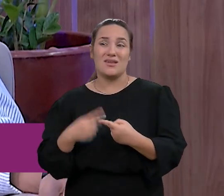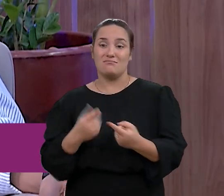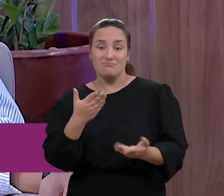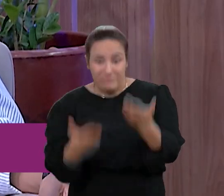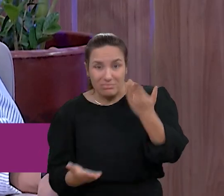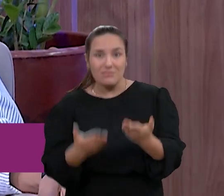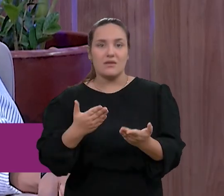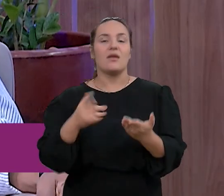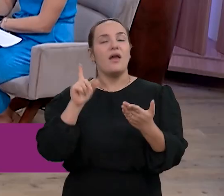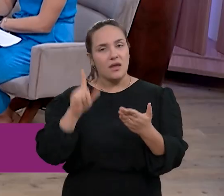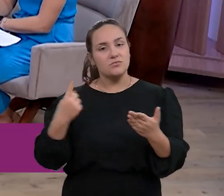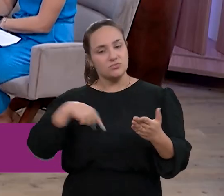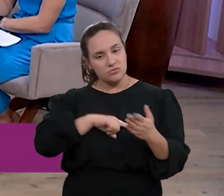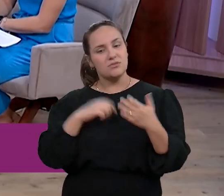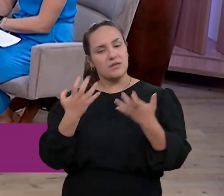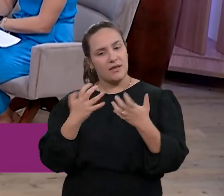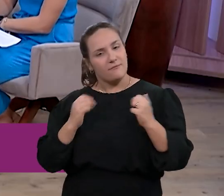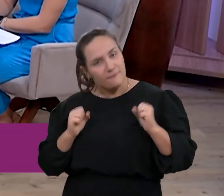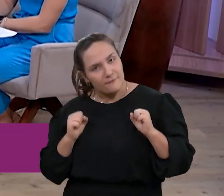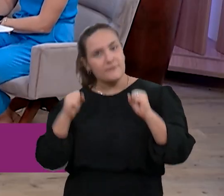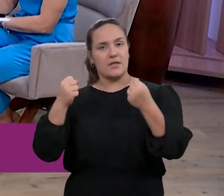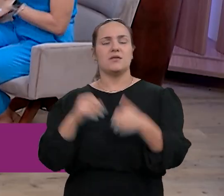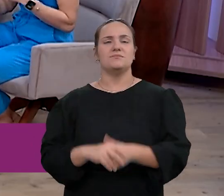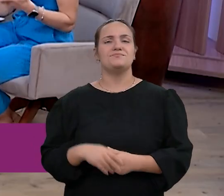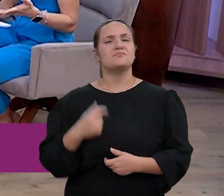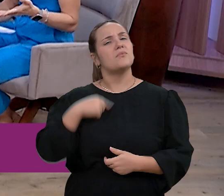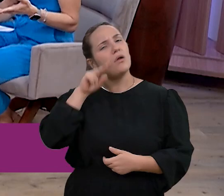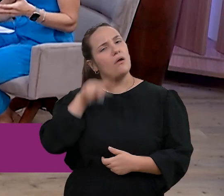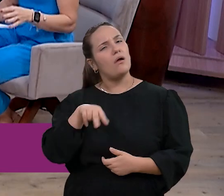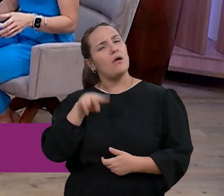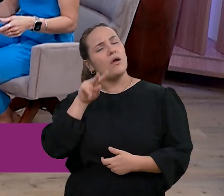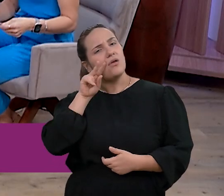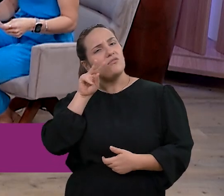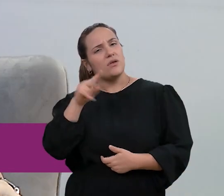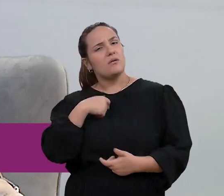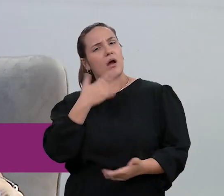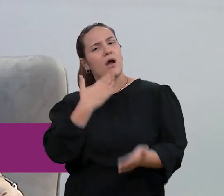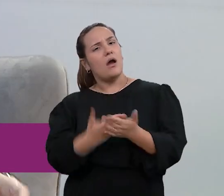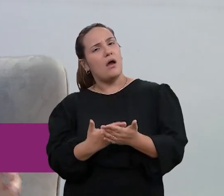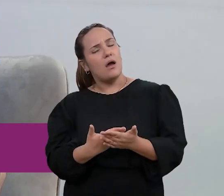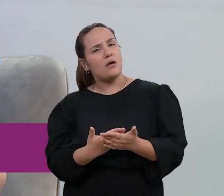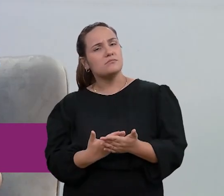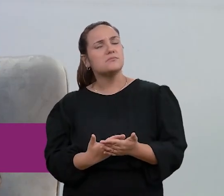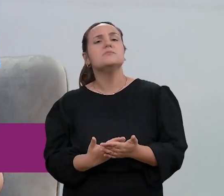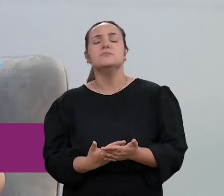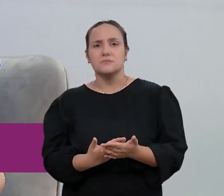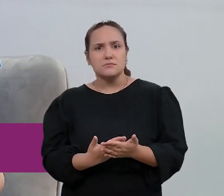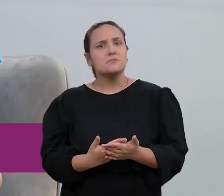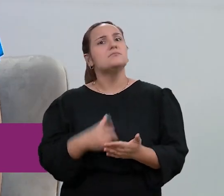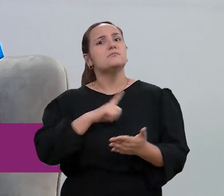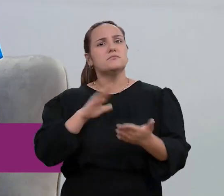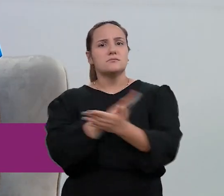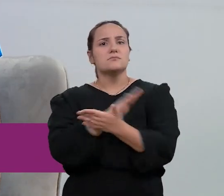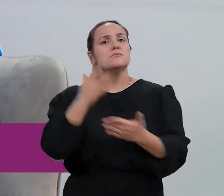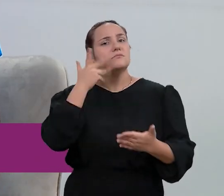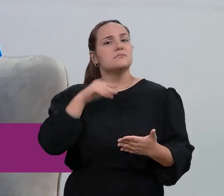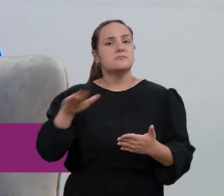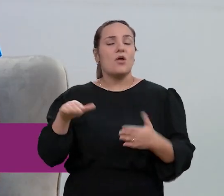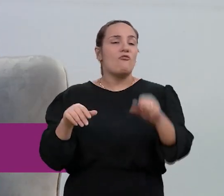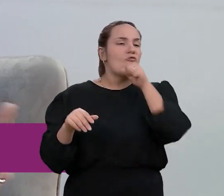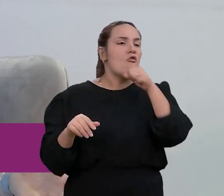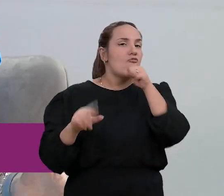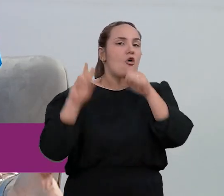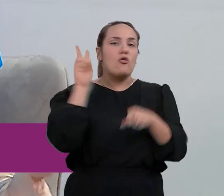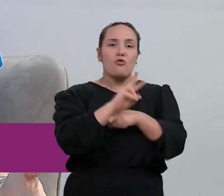orfandade que a gente quer enfrentar e eu fiquei impressionada também lendo o material de vocês que nós trouxemos aqui por exemplo crianças que são